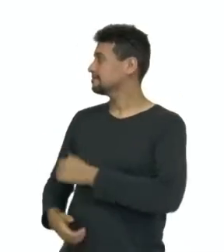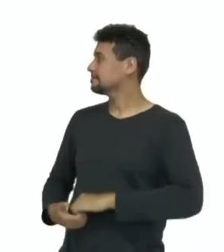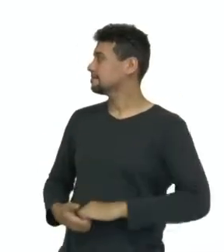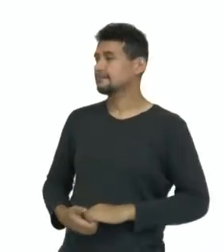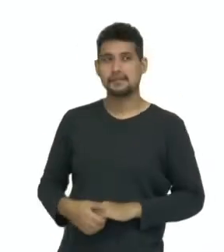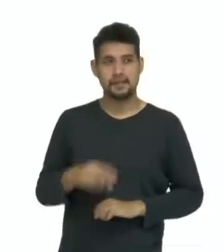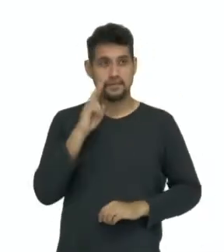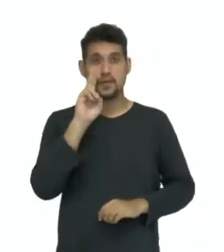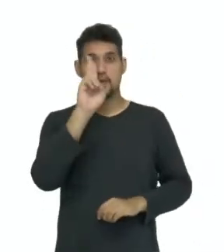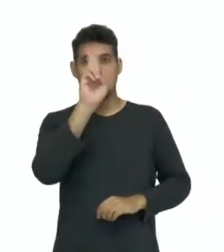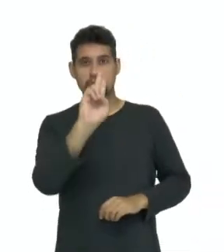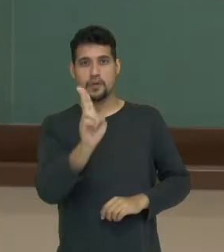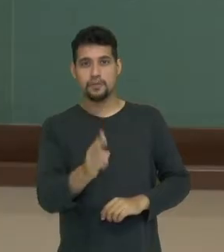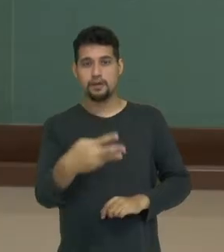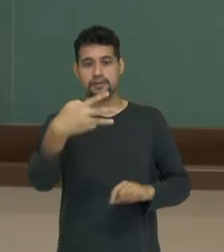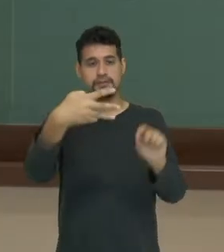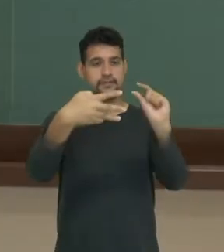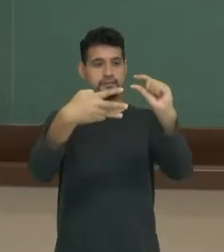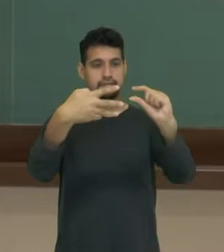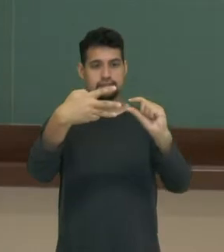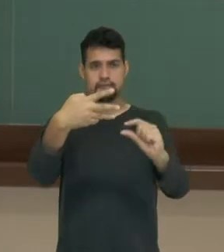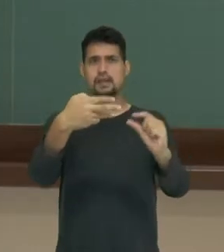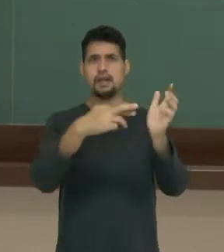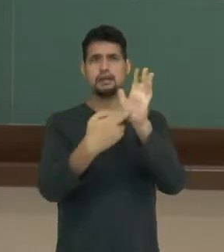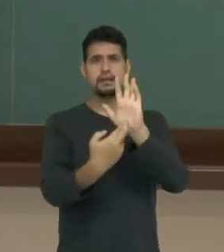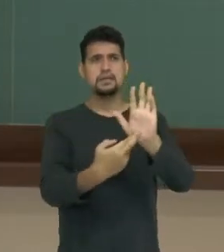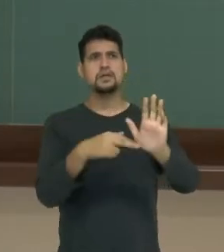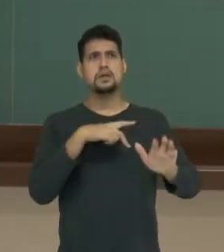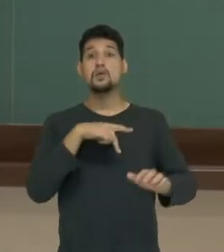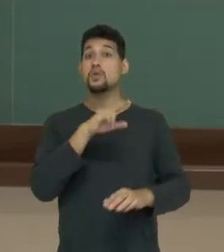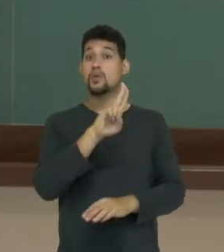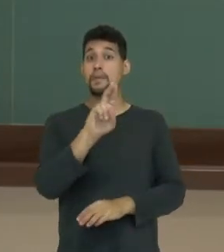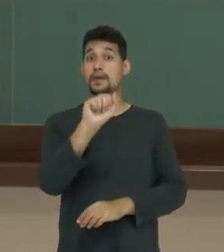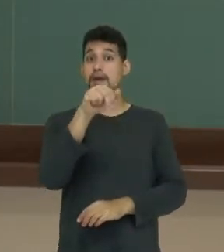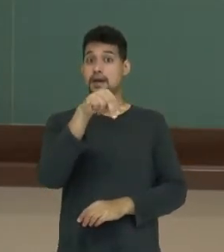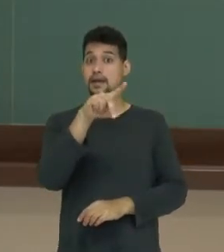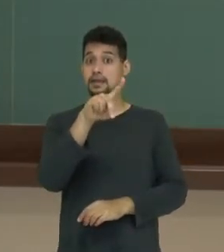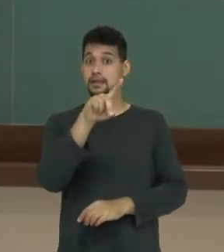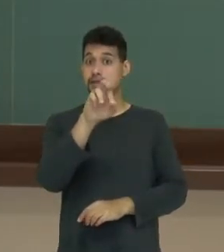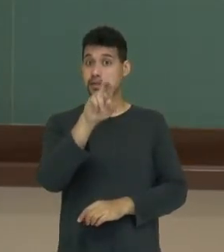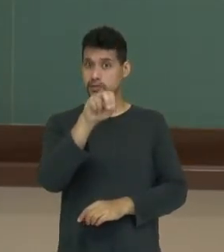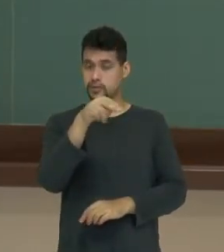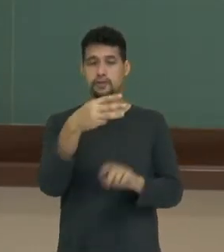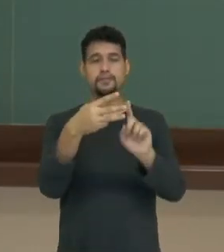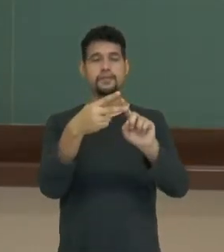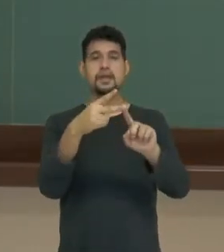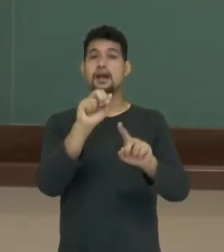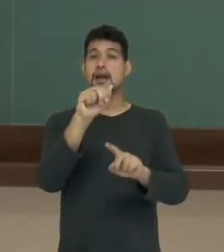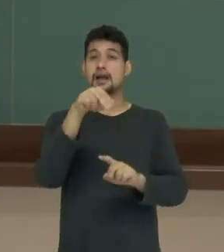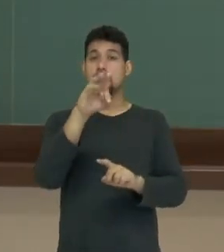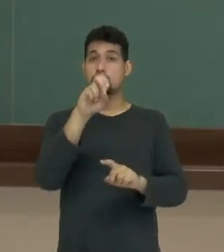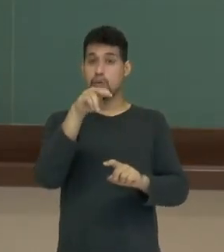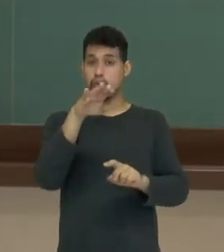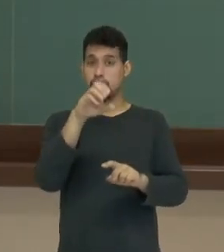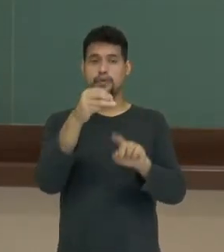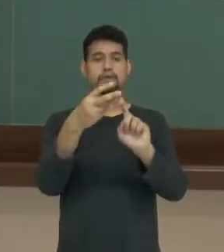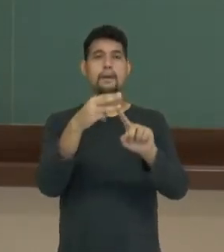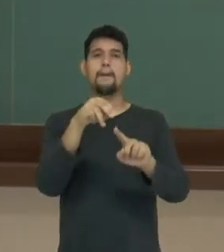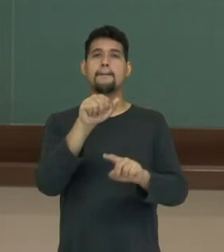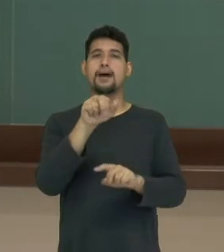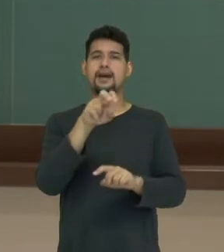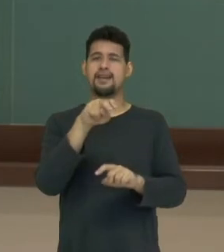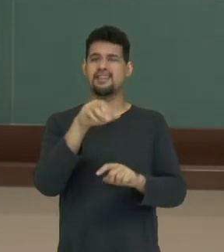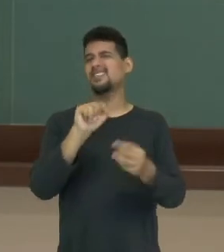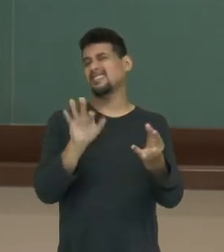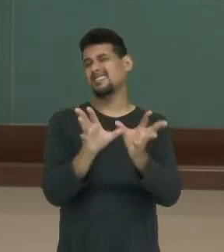aqui nós temos a representação da cédula, onde eu tenho então o Anderson, o Antônio Carlos e a Mariana como